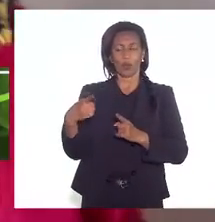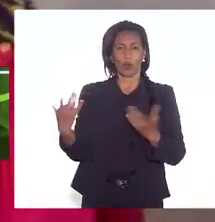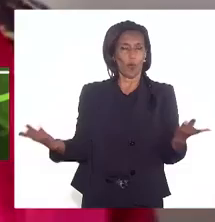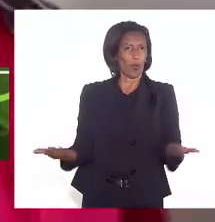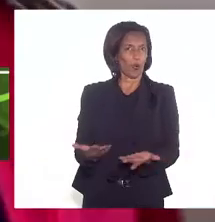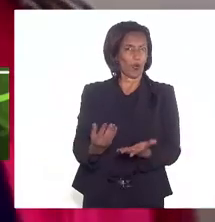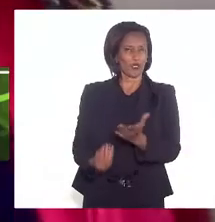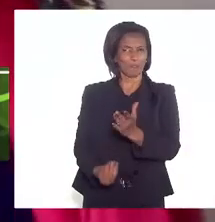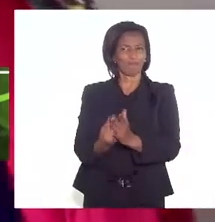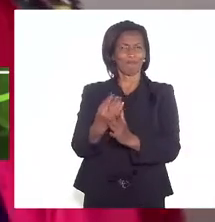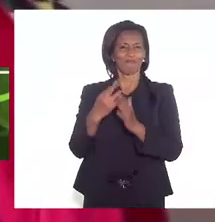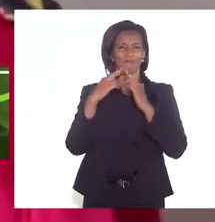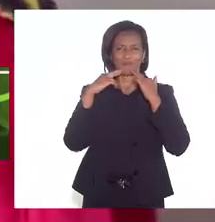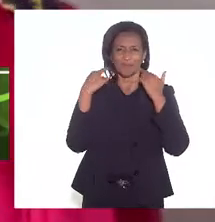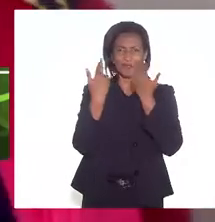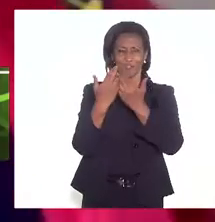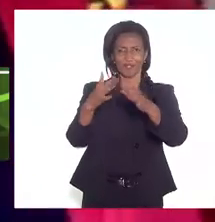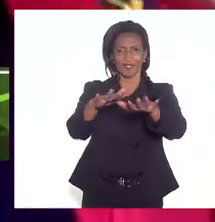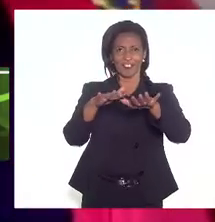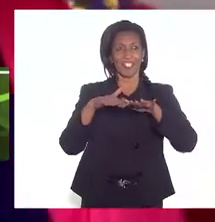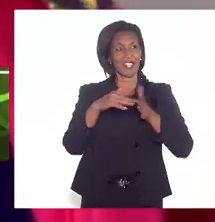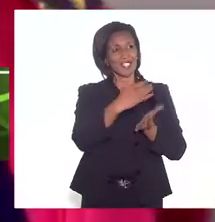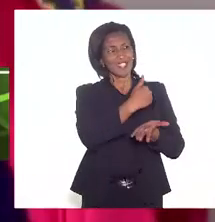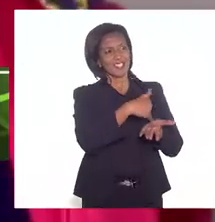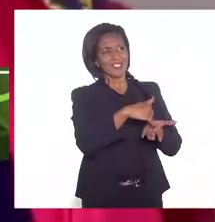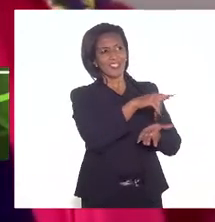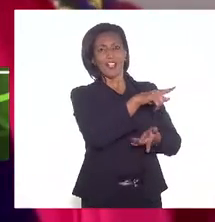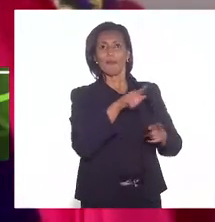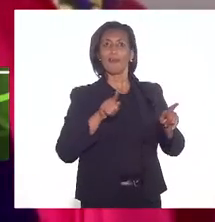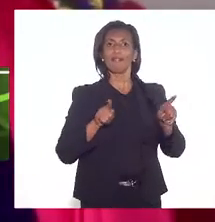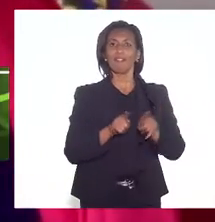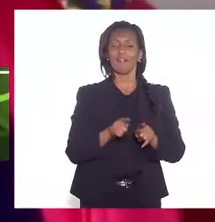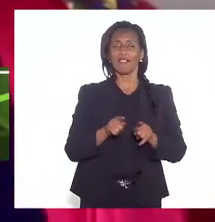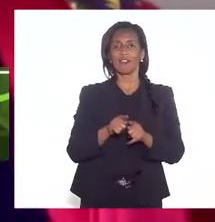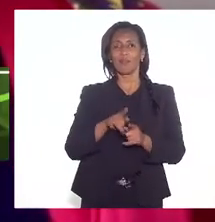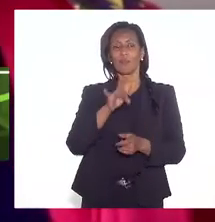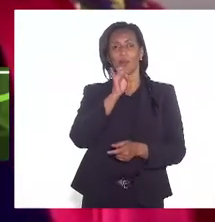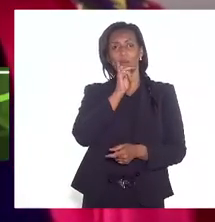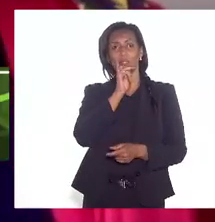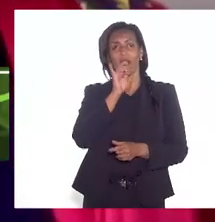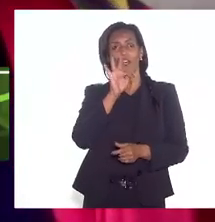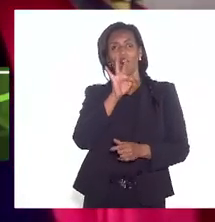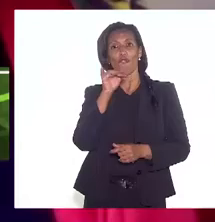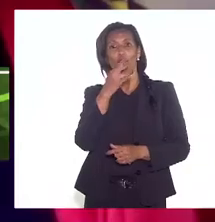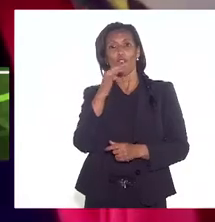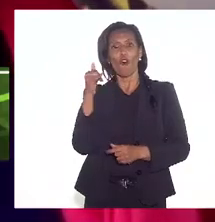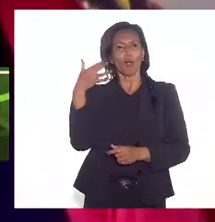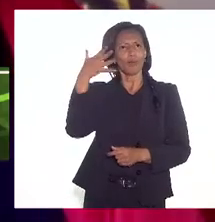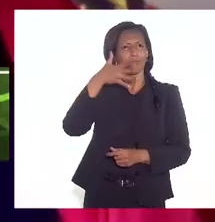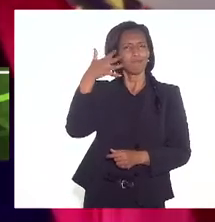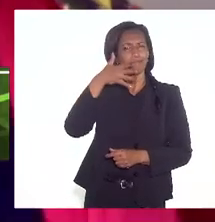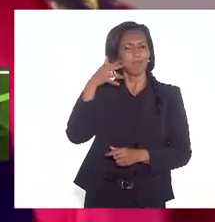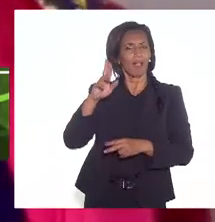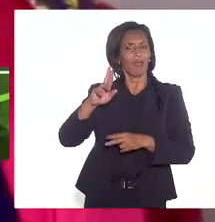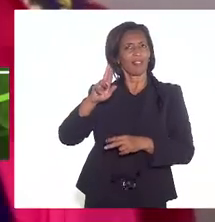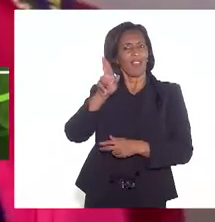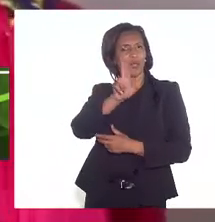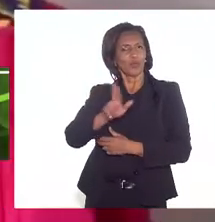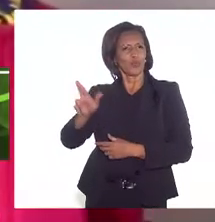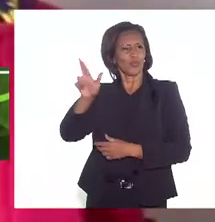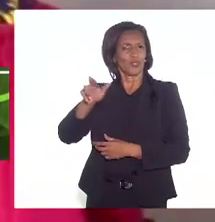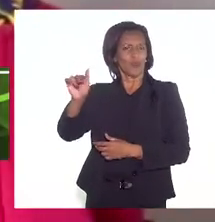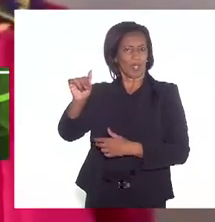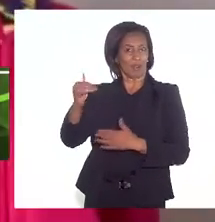audiência que traz obviamente a presença da secretaria mas traz também por exemplo o fórum das universidades afinal o ensino